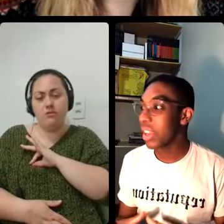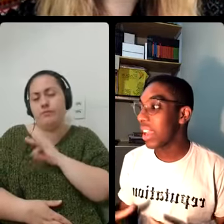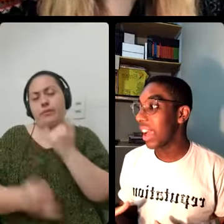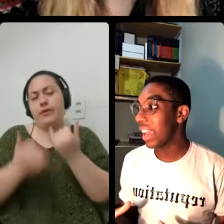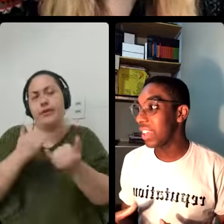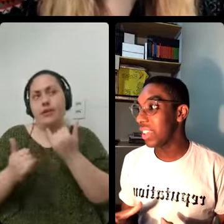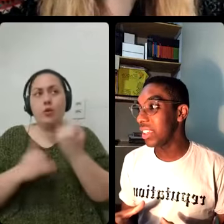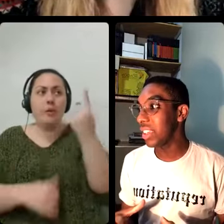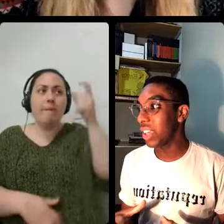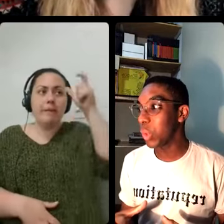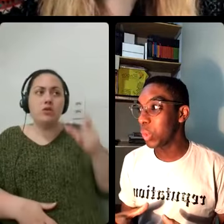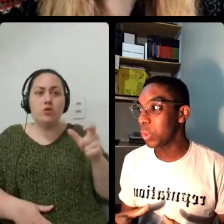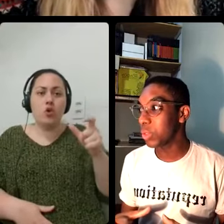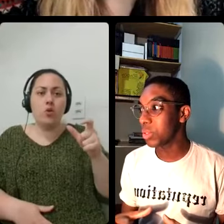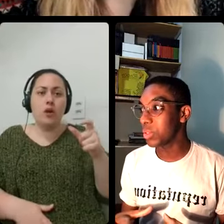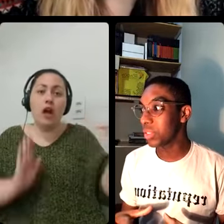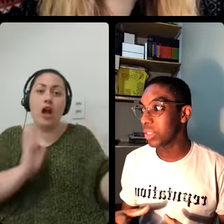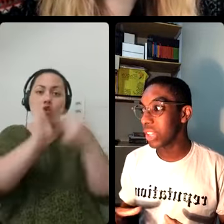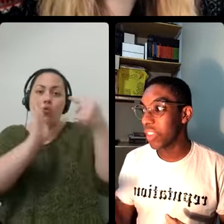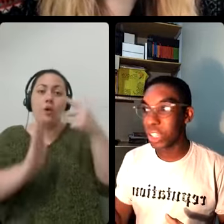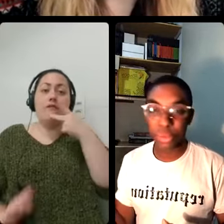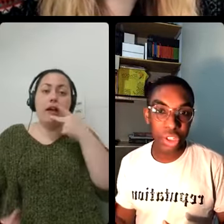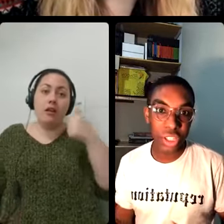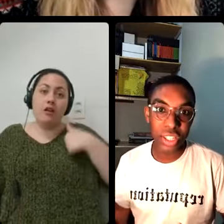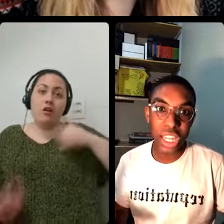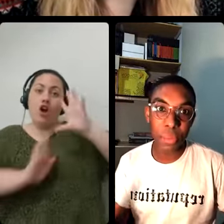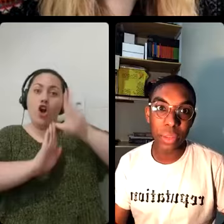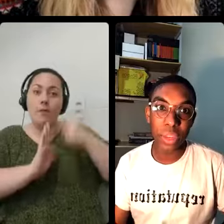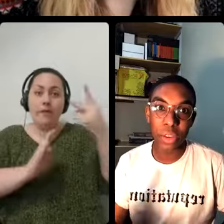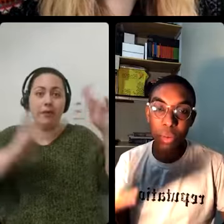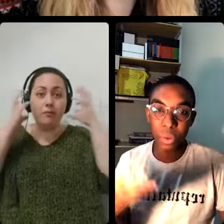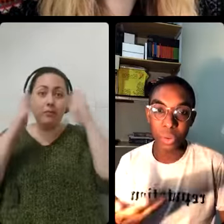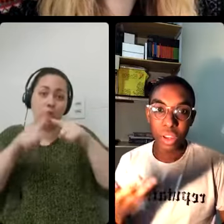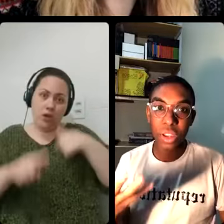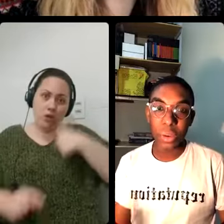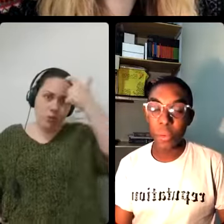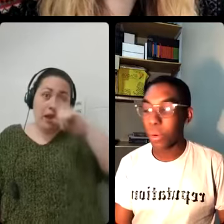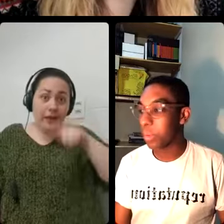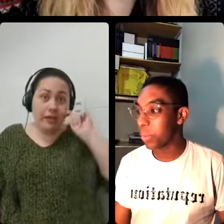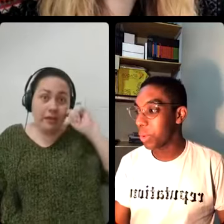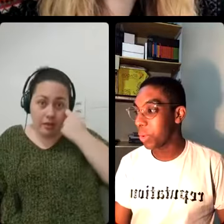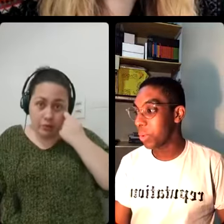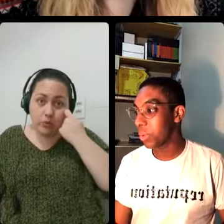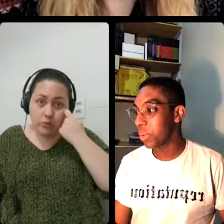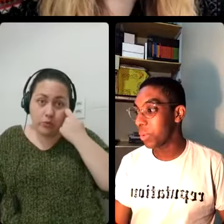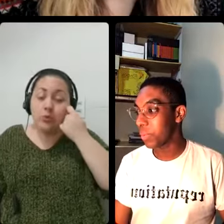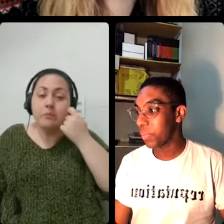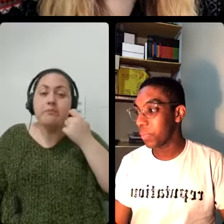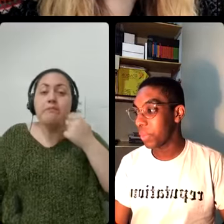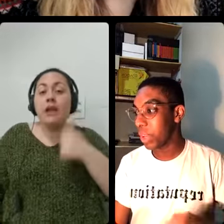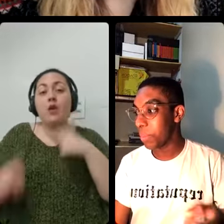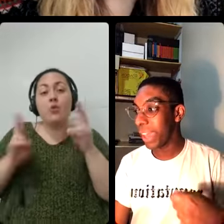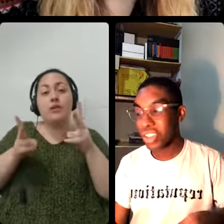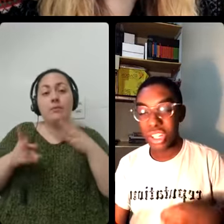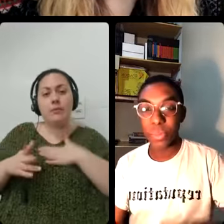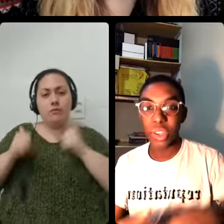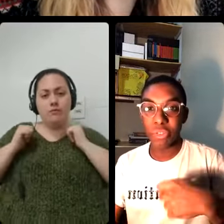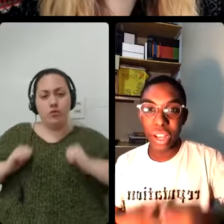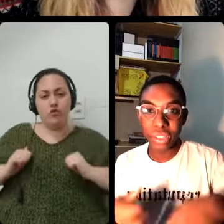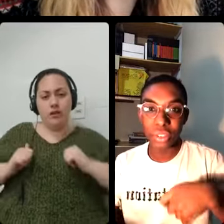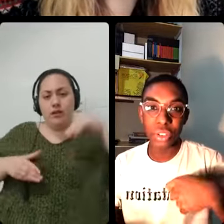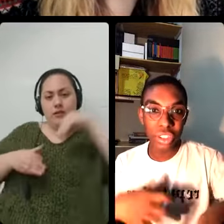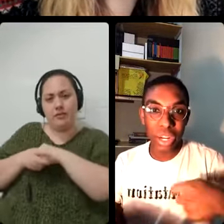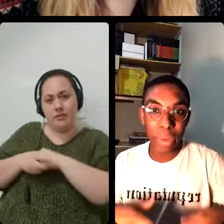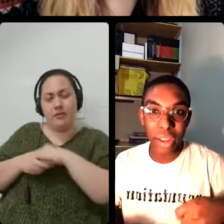negro. Aí eu levo na mochila sempre também o meu o iPad ali, porque